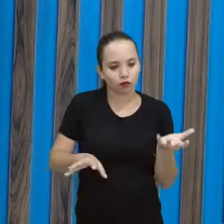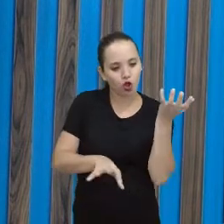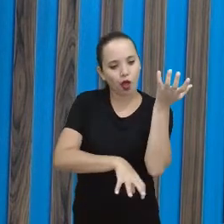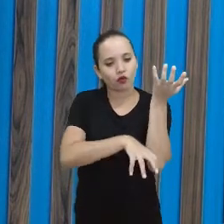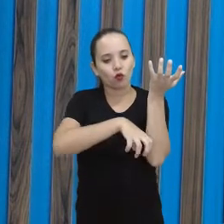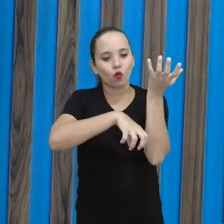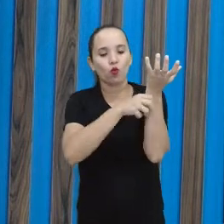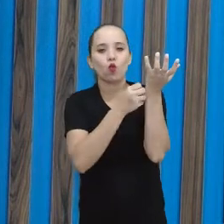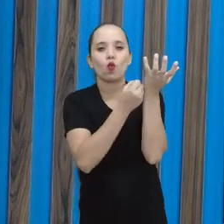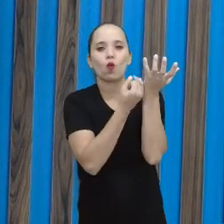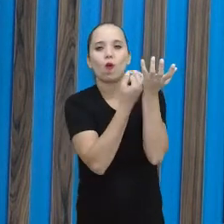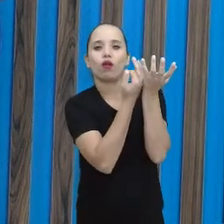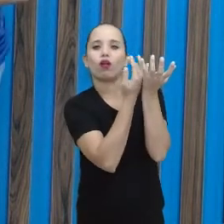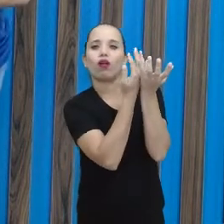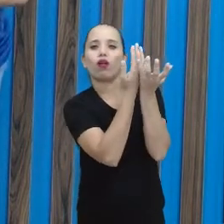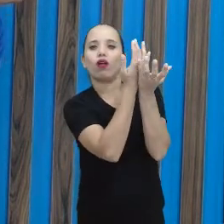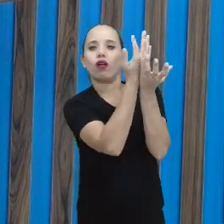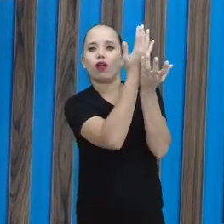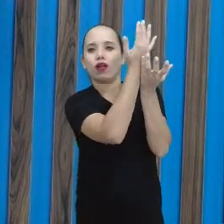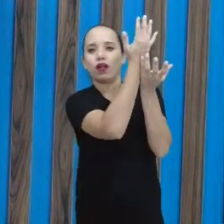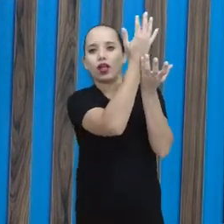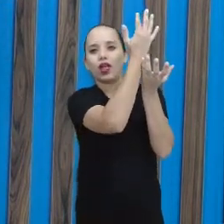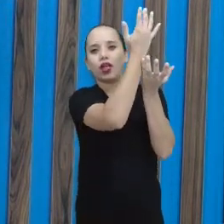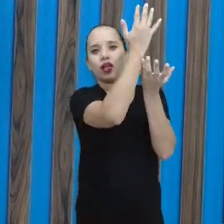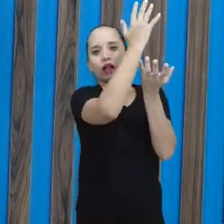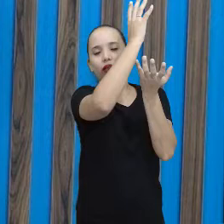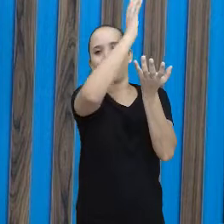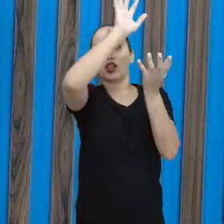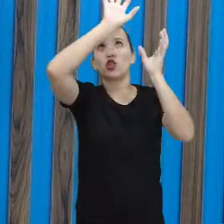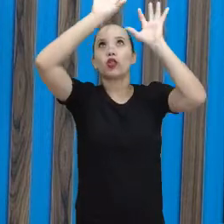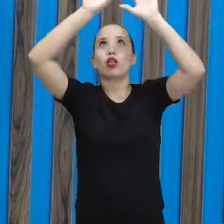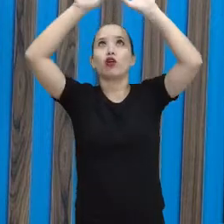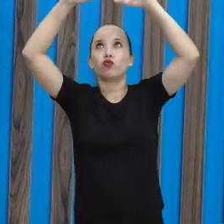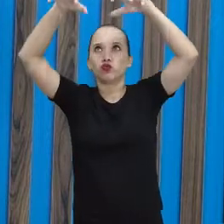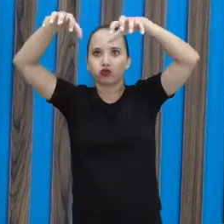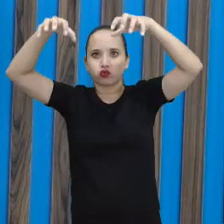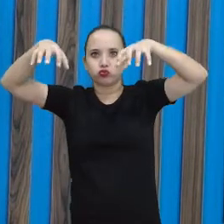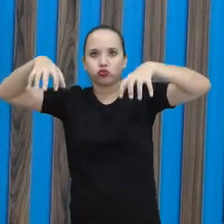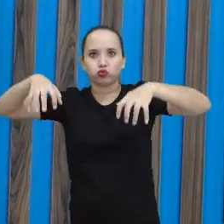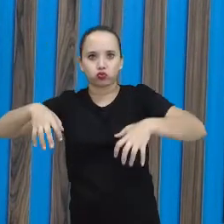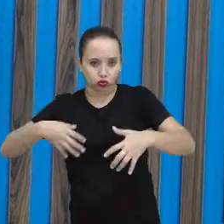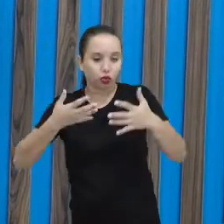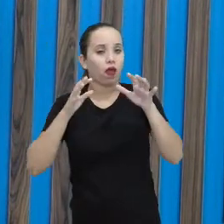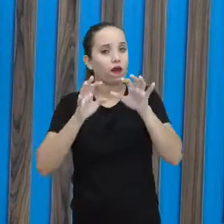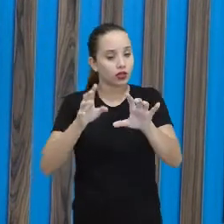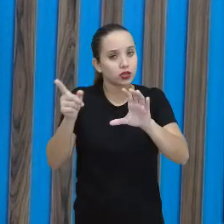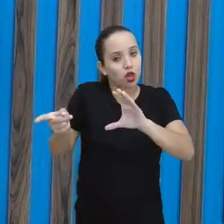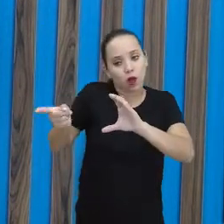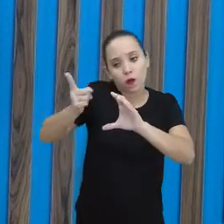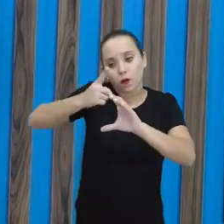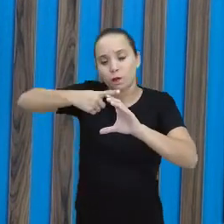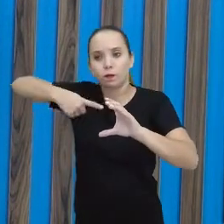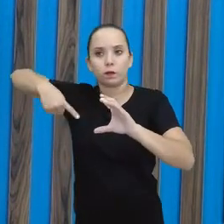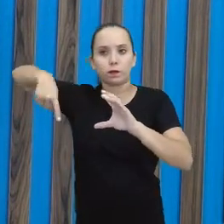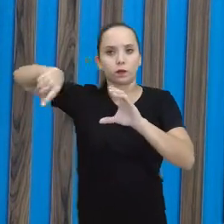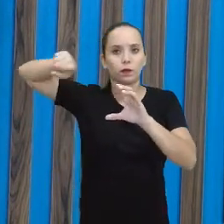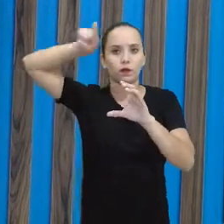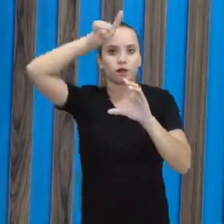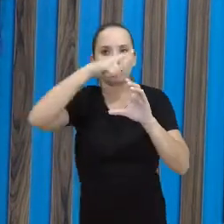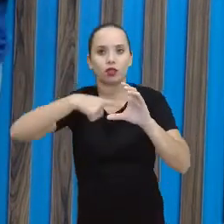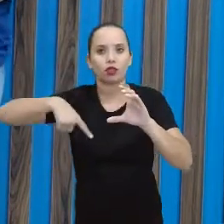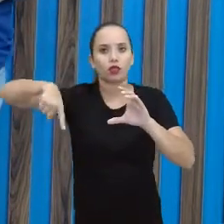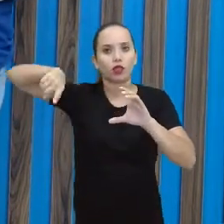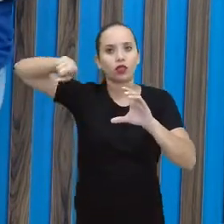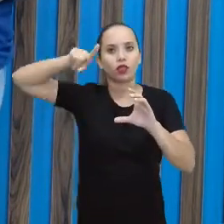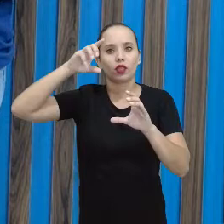atmosfera, tá? Então, esse ciclo fica nesse ciclo eterno, tá? De umidade e chuva. que